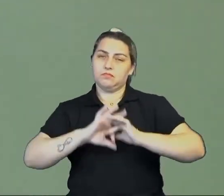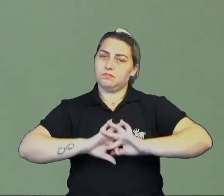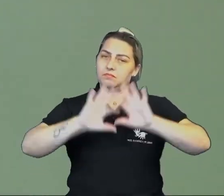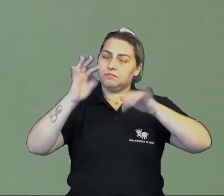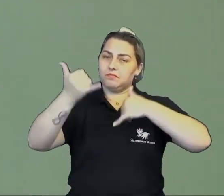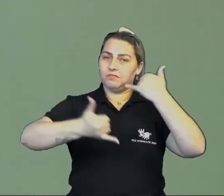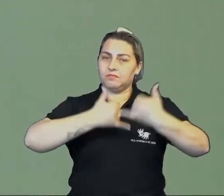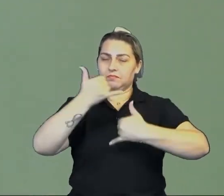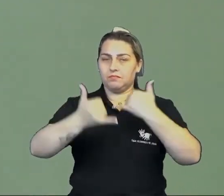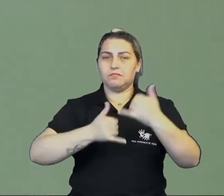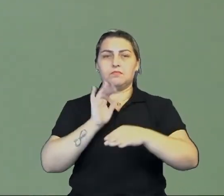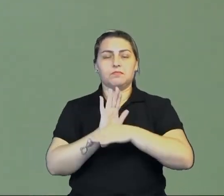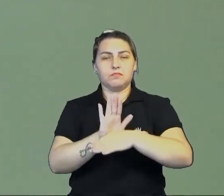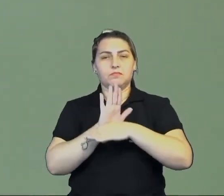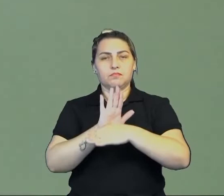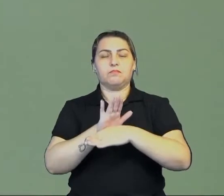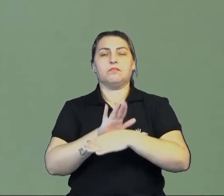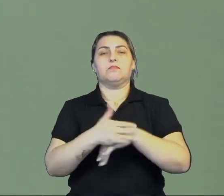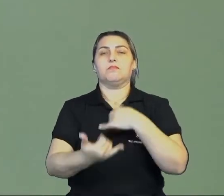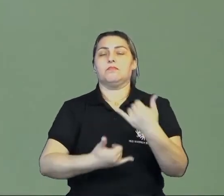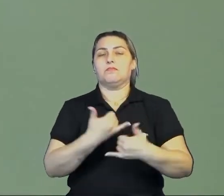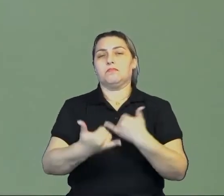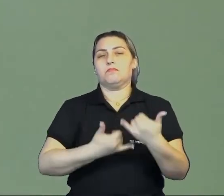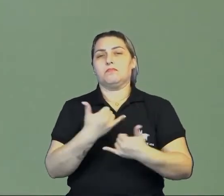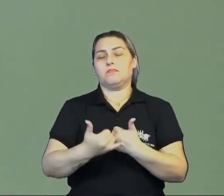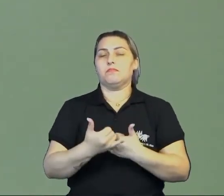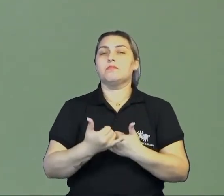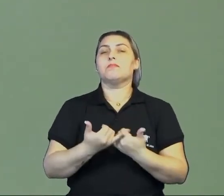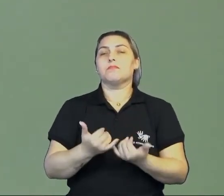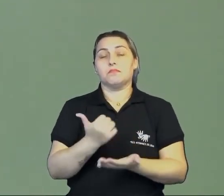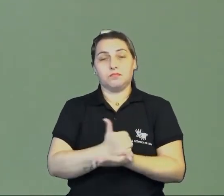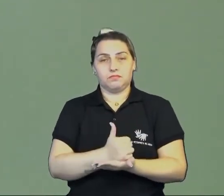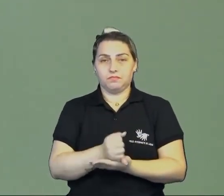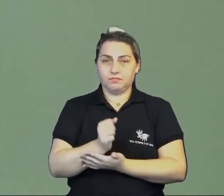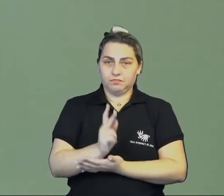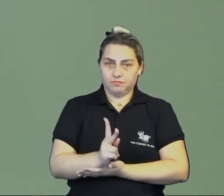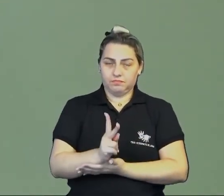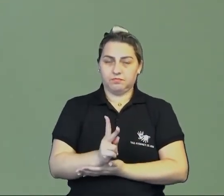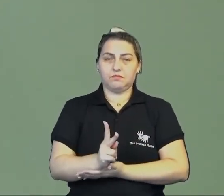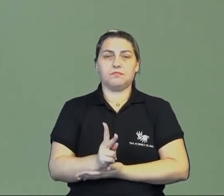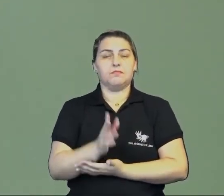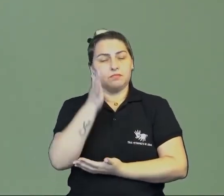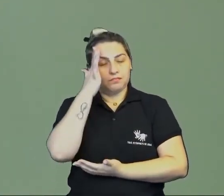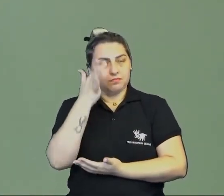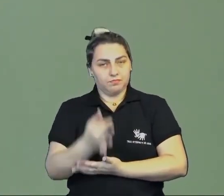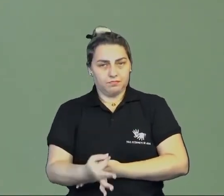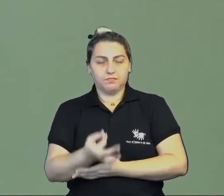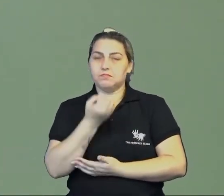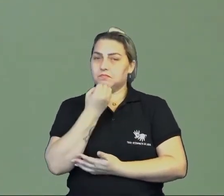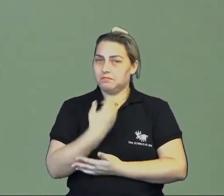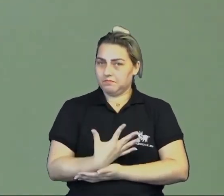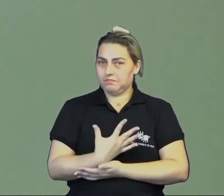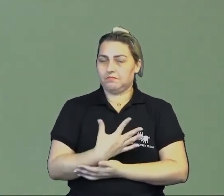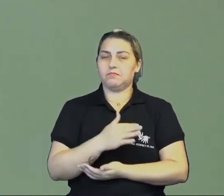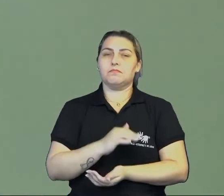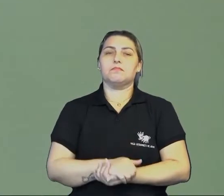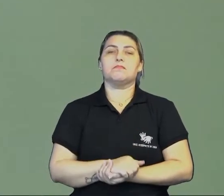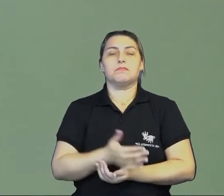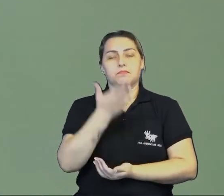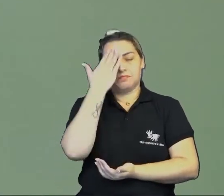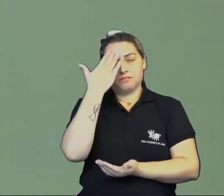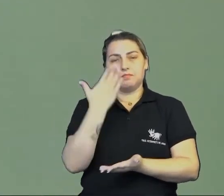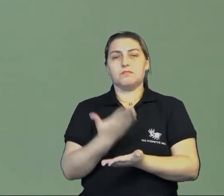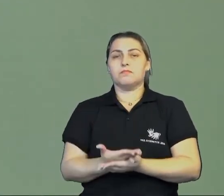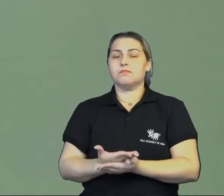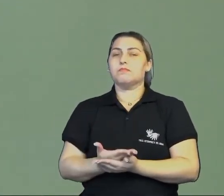livremente brincando e colaborando, tanto o brincar quanto o jogar. Tranquilo? Tem certeza? Estamos bem? Então, eu acredito